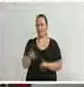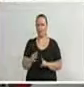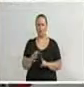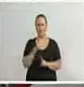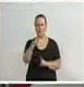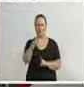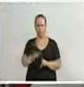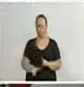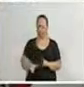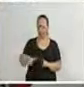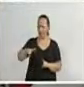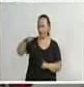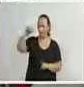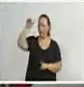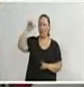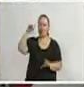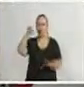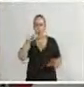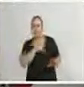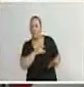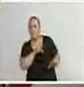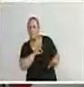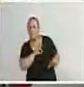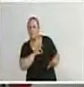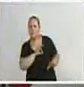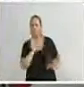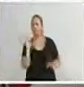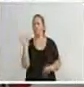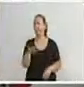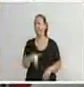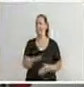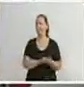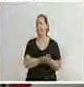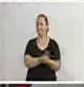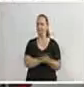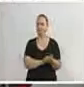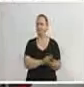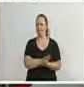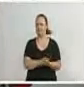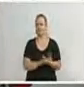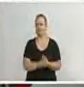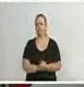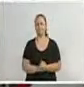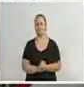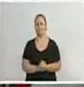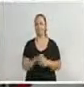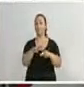da polícia. Vem daí que se a situação atual